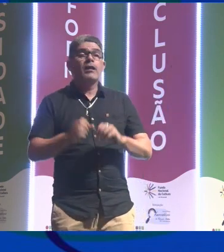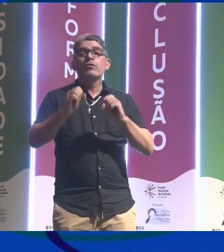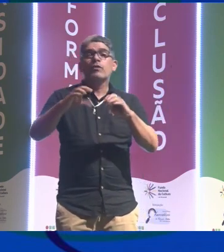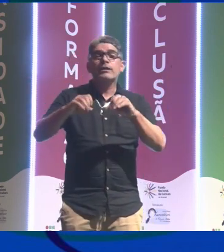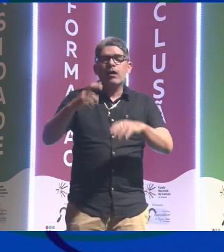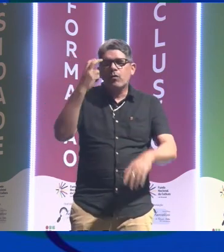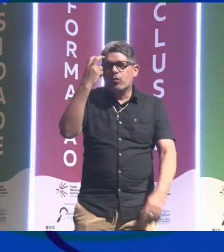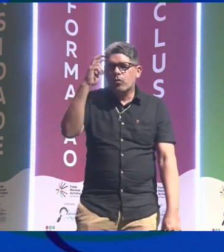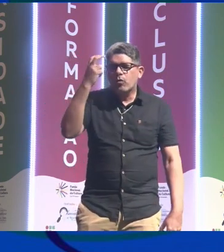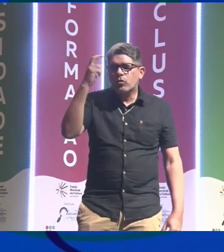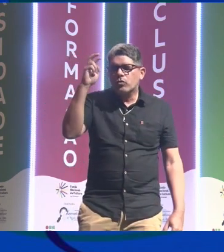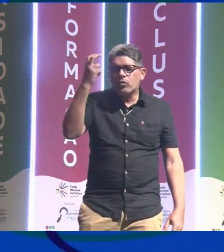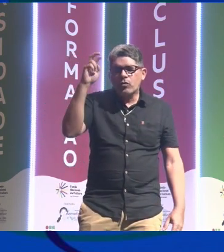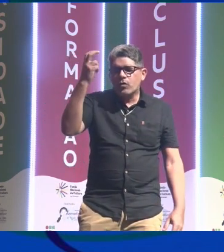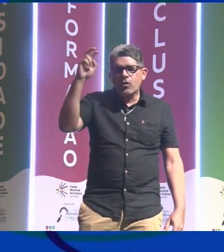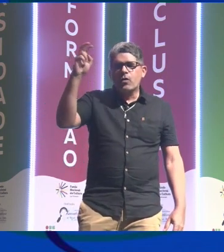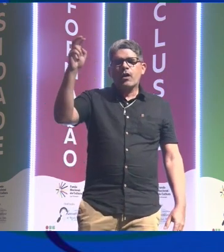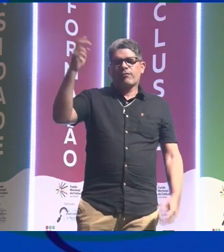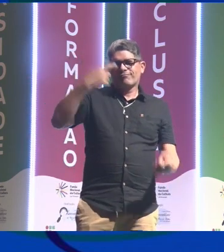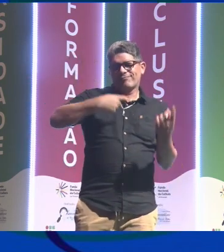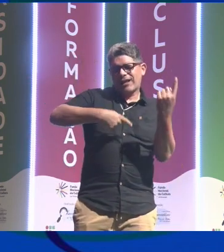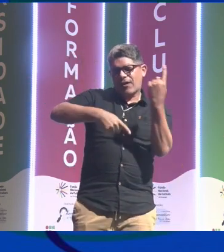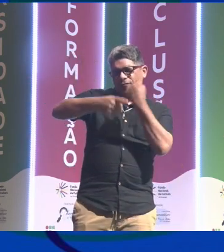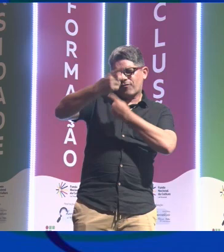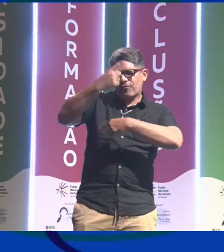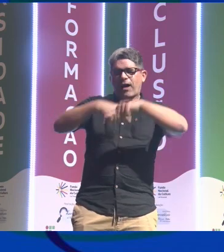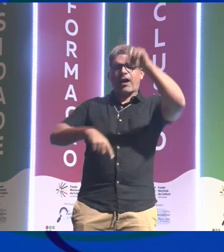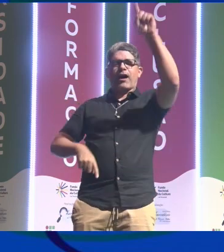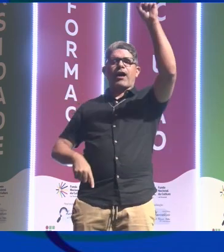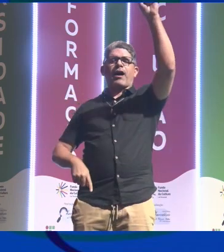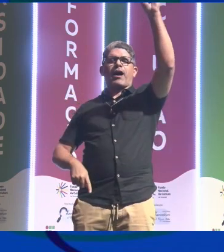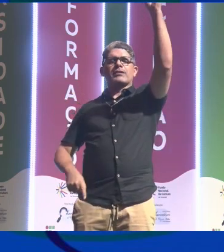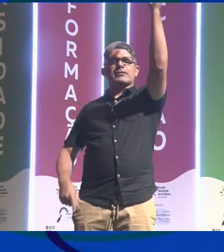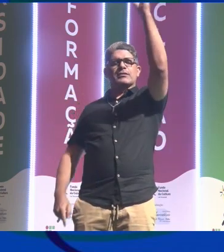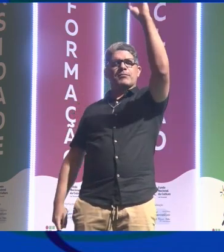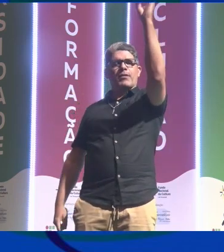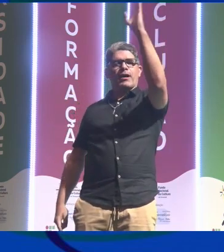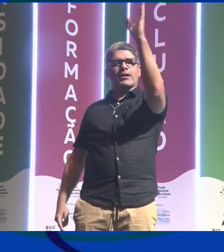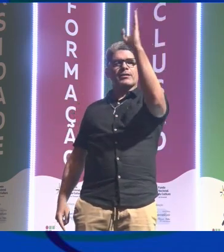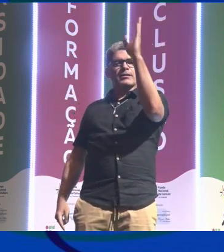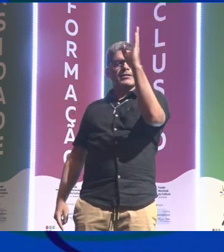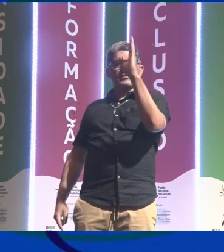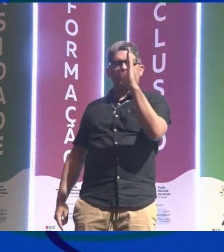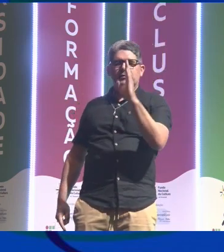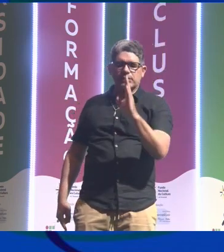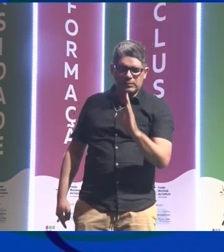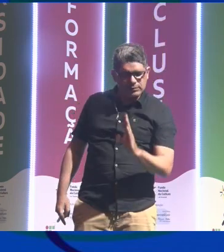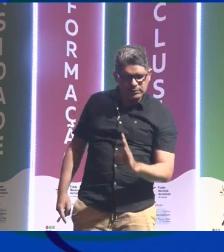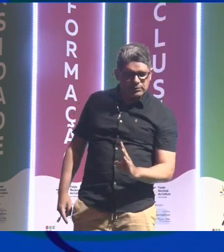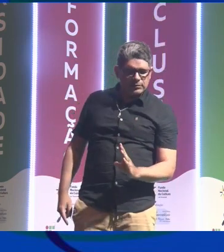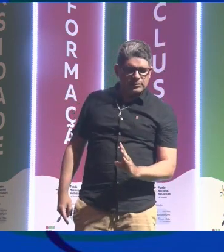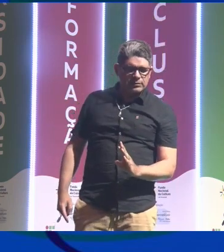Educação e cultura vão salvar esse país.